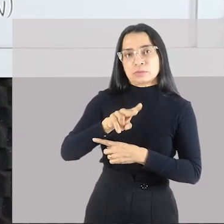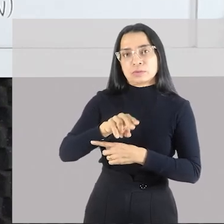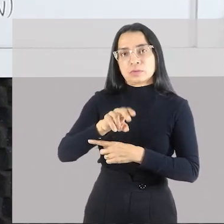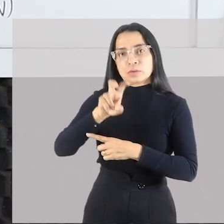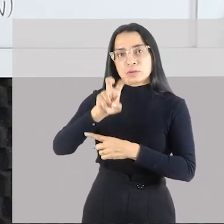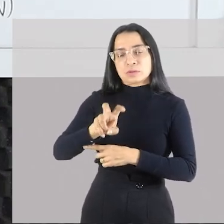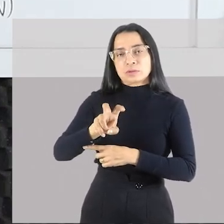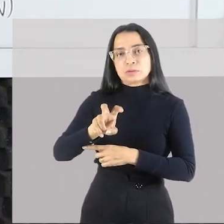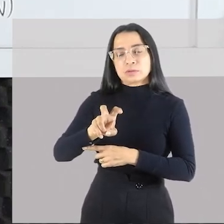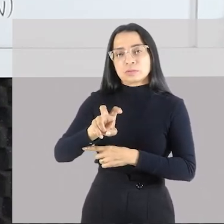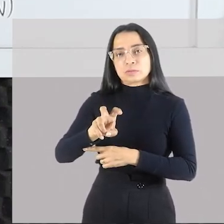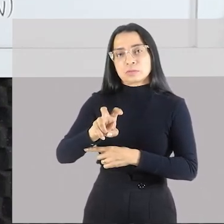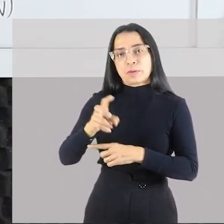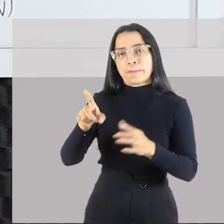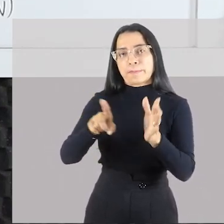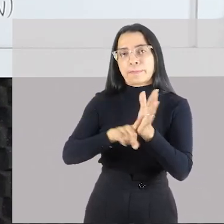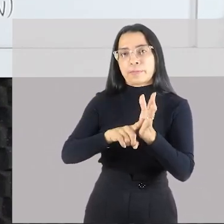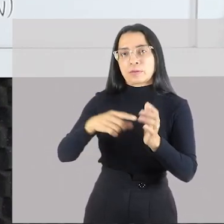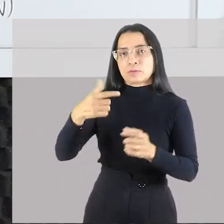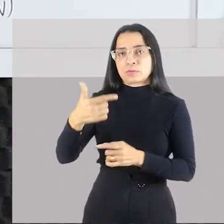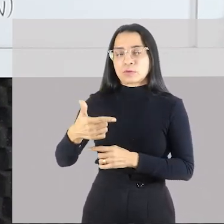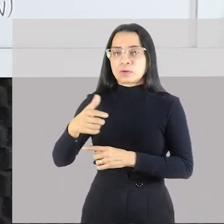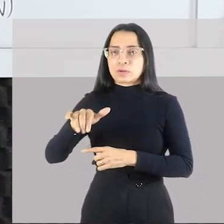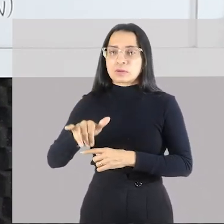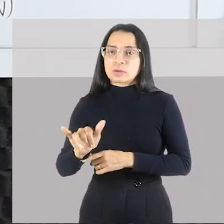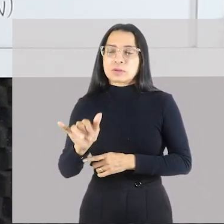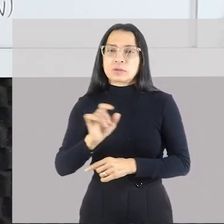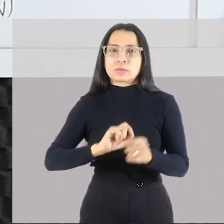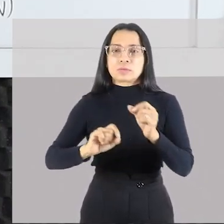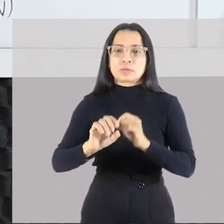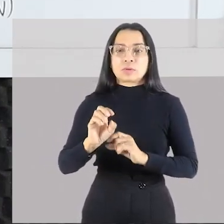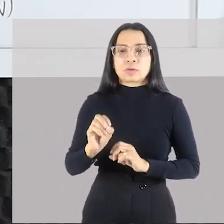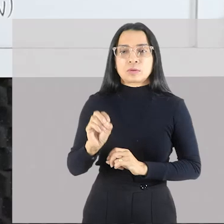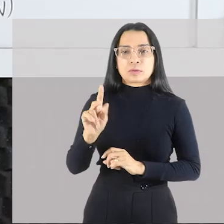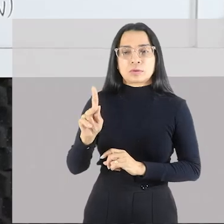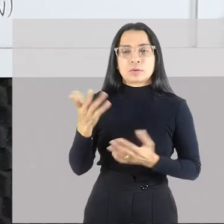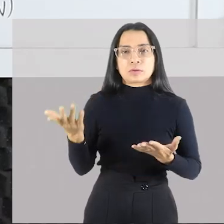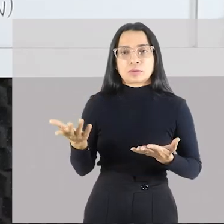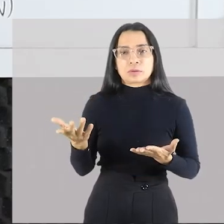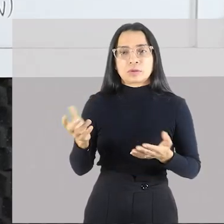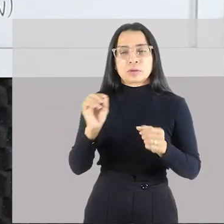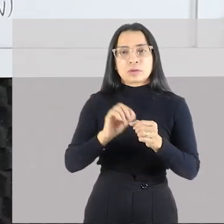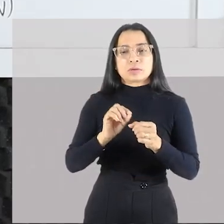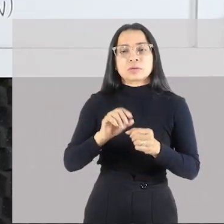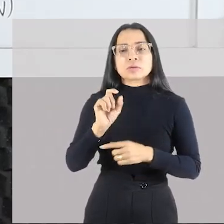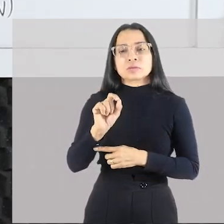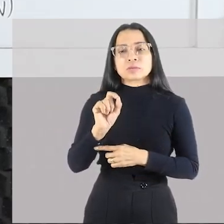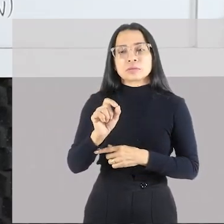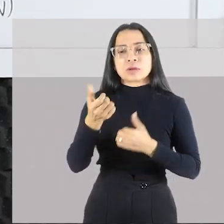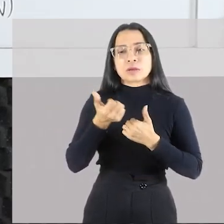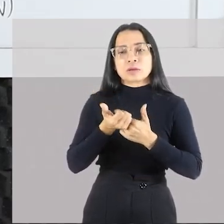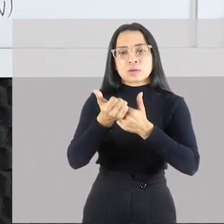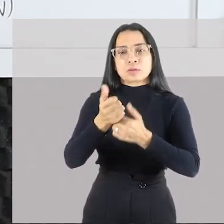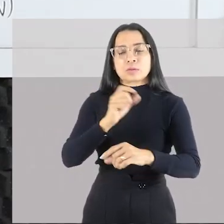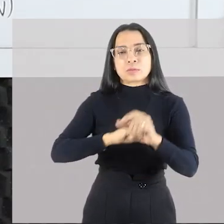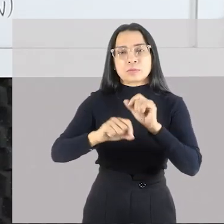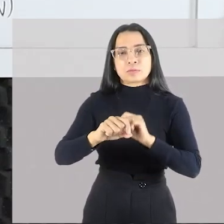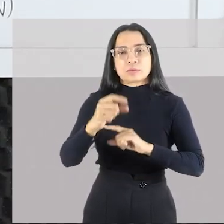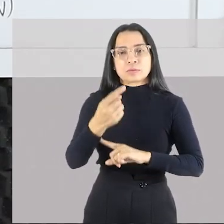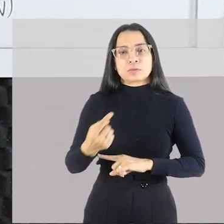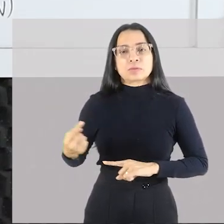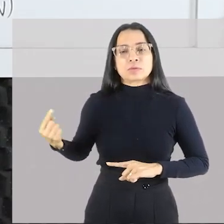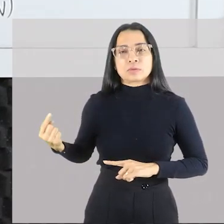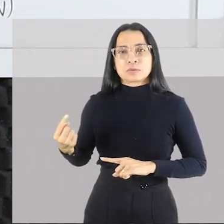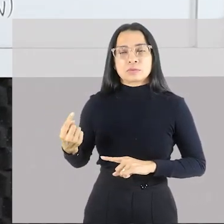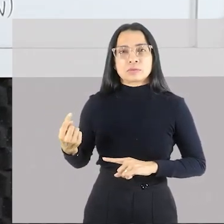a 5 menos 2y. Beleza? Vamos fazer o seguinte, vamos substituir